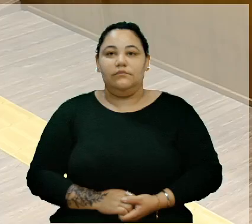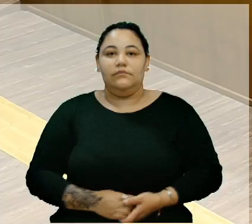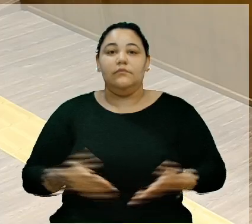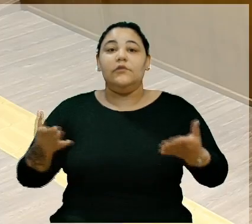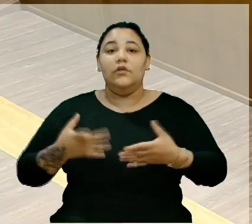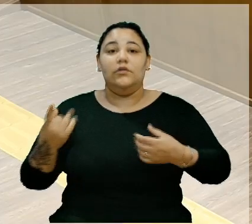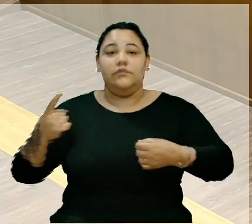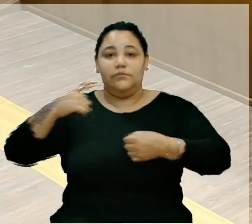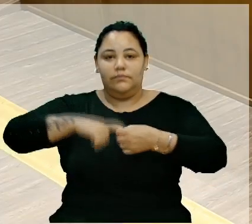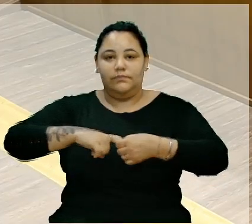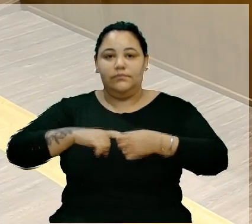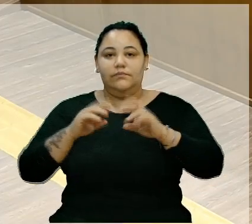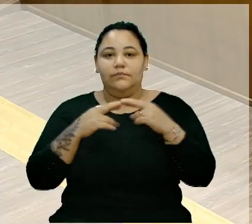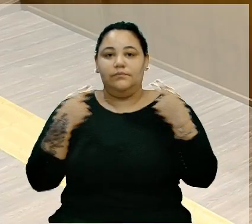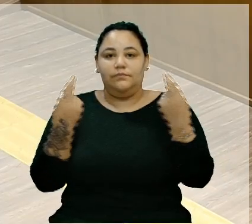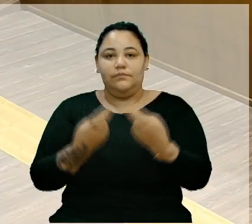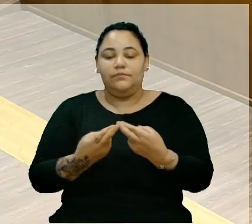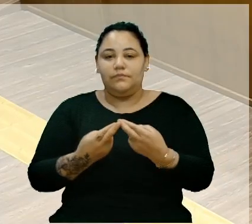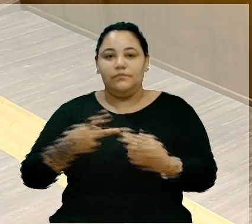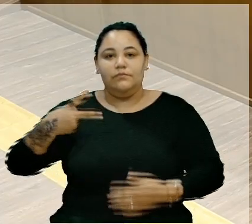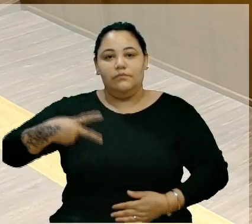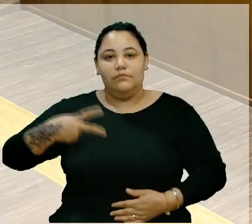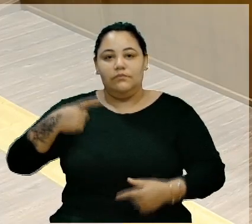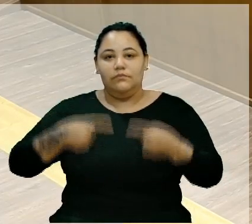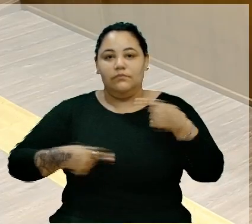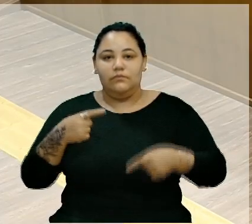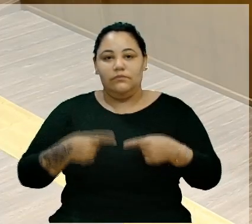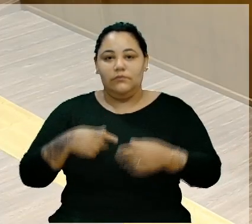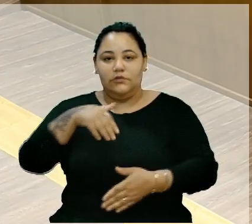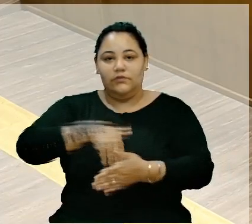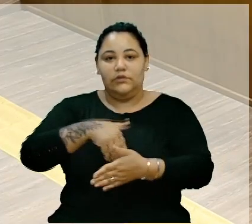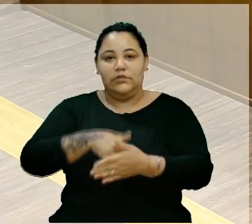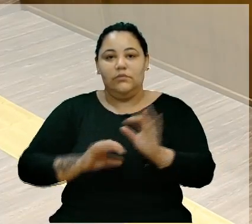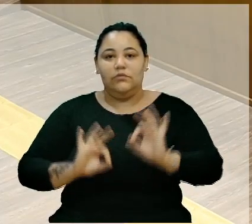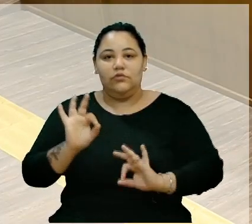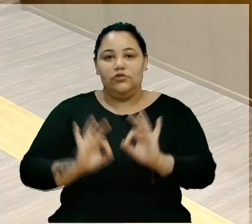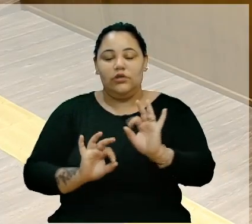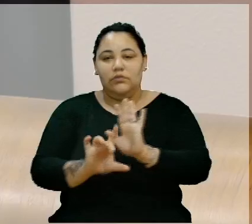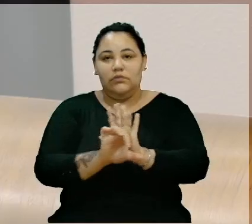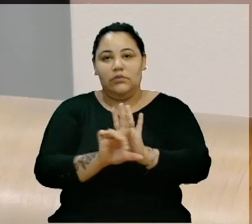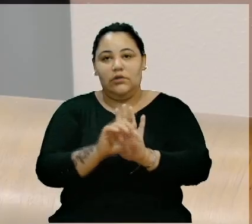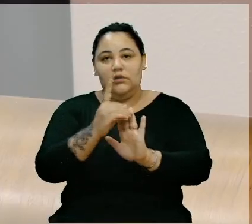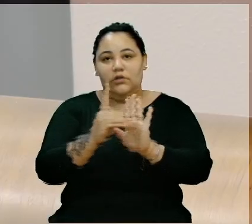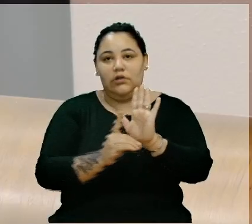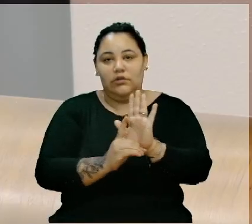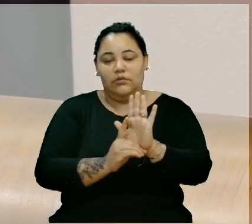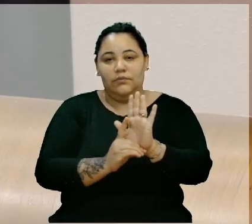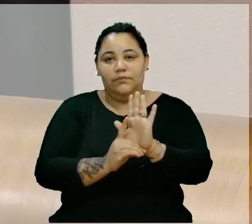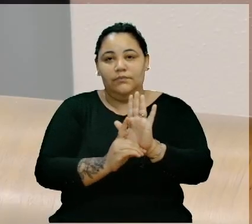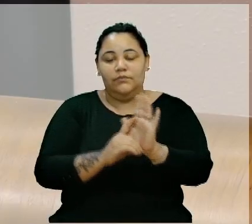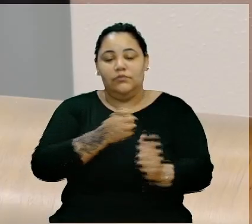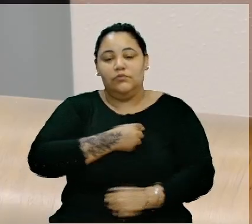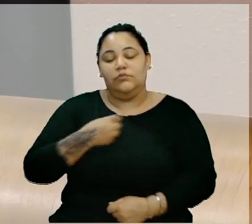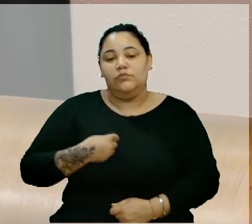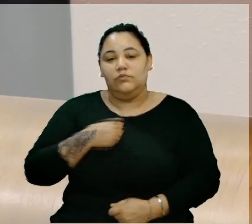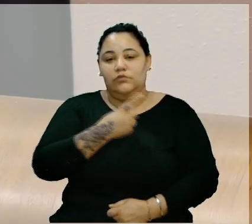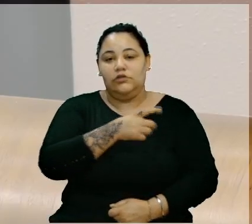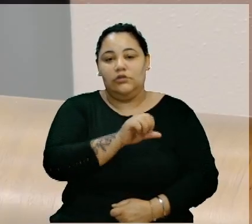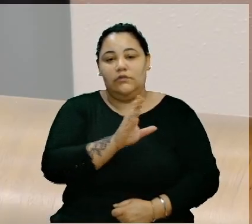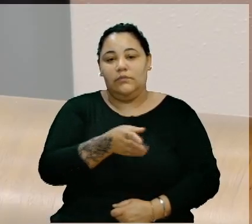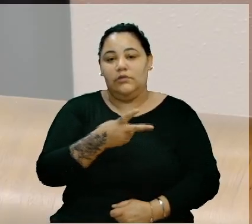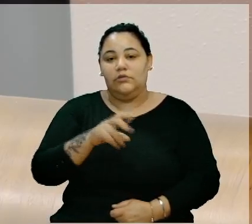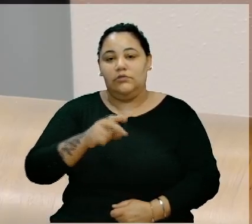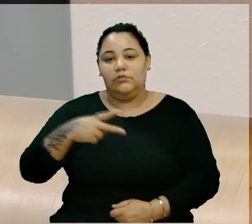Retornamos à sessão. Em segunda discussão e votação, o projeto de decreto legislativo número